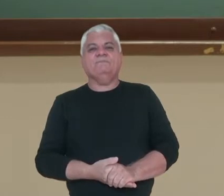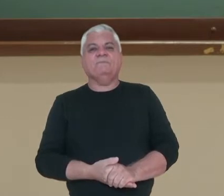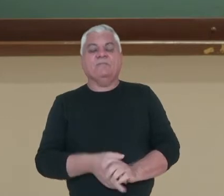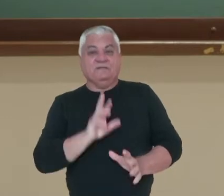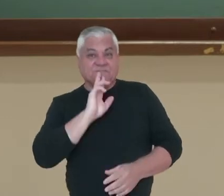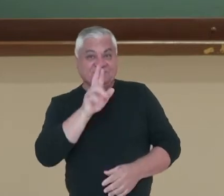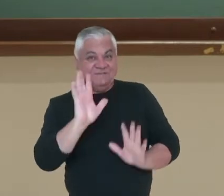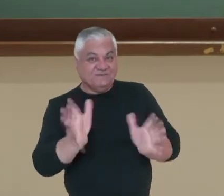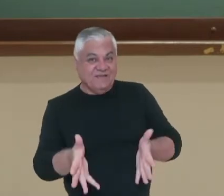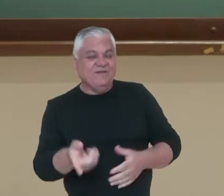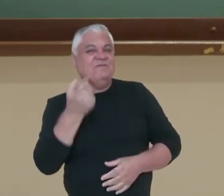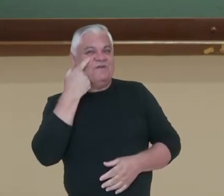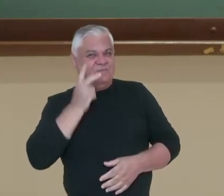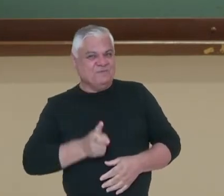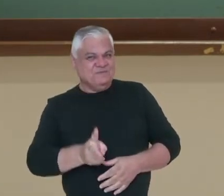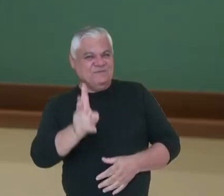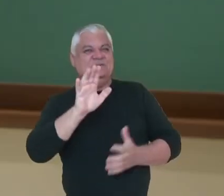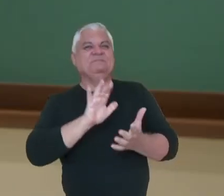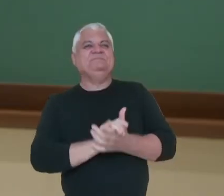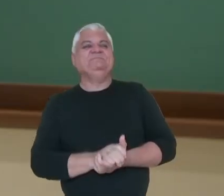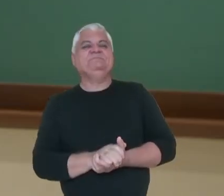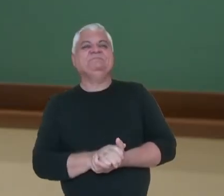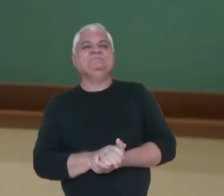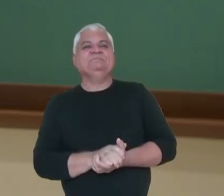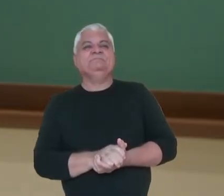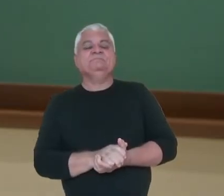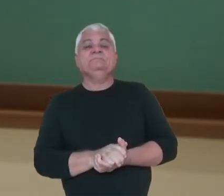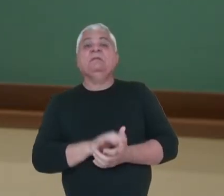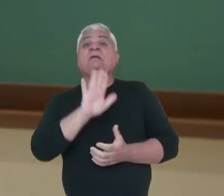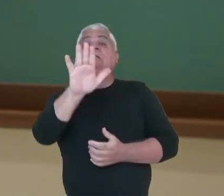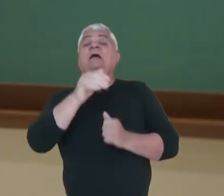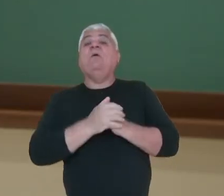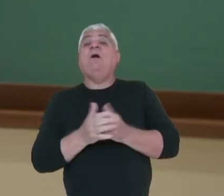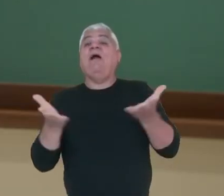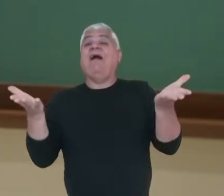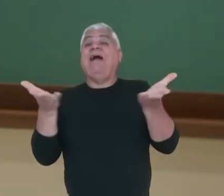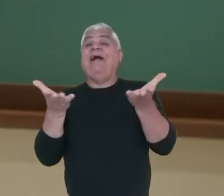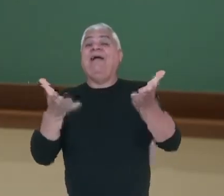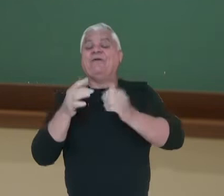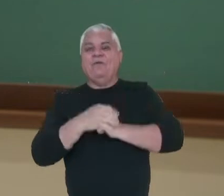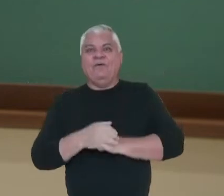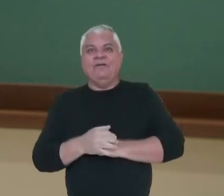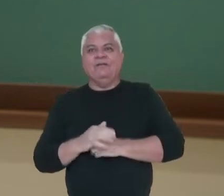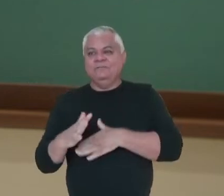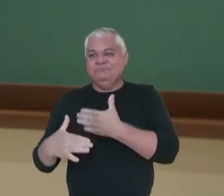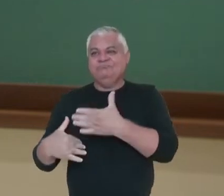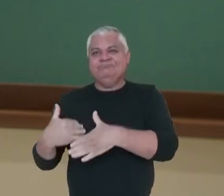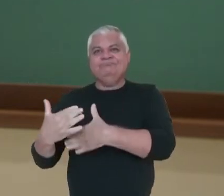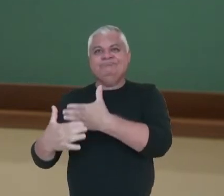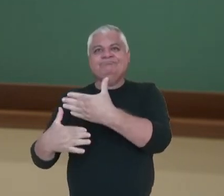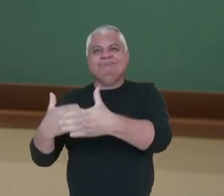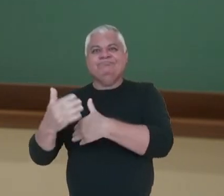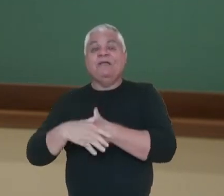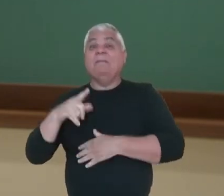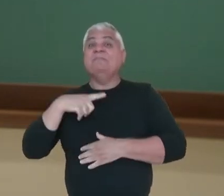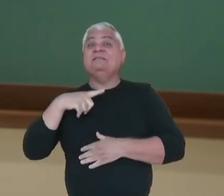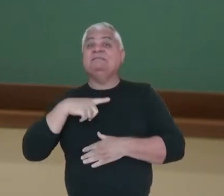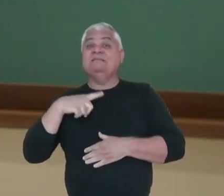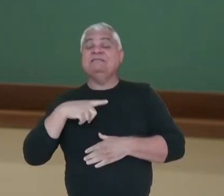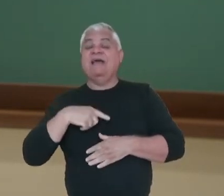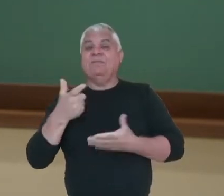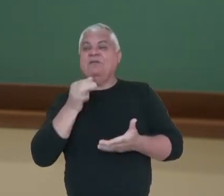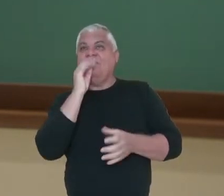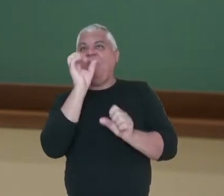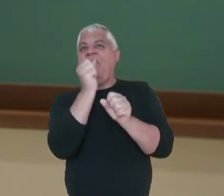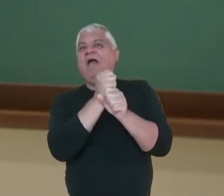Responderam lá, pessoal, beleza, vamos de frente. Então, nós temos agora esses pintores conhecidos, nós vamos ter algumas datas bem especiais que a